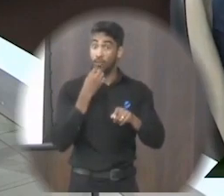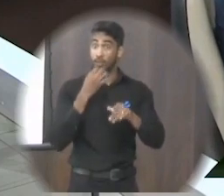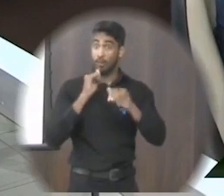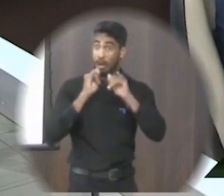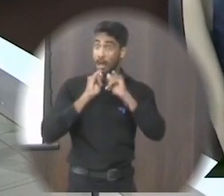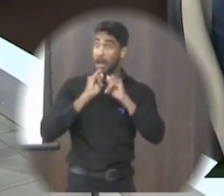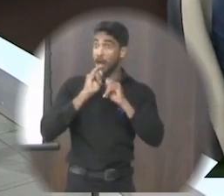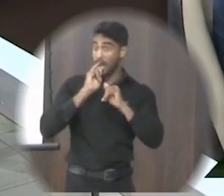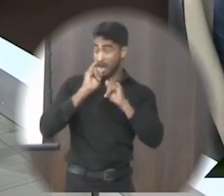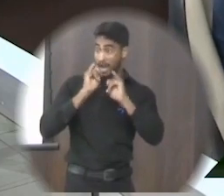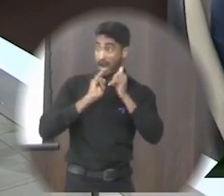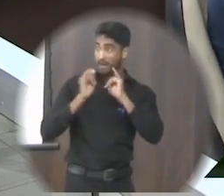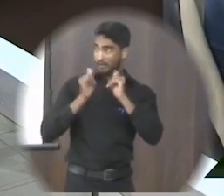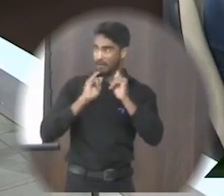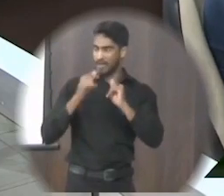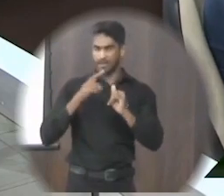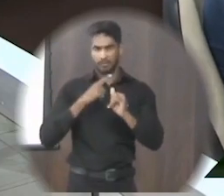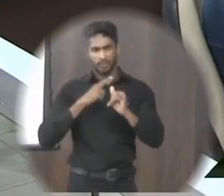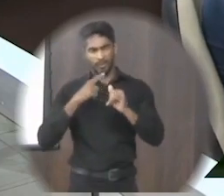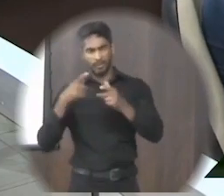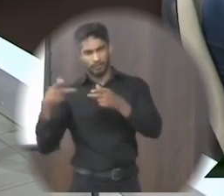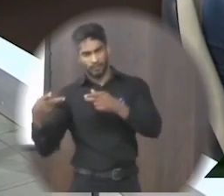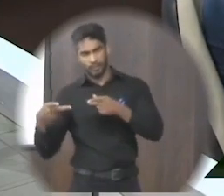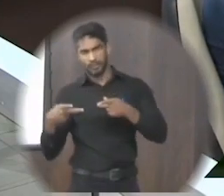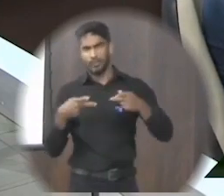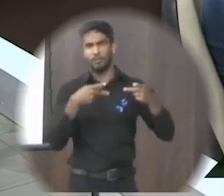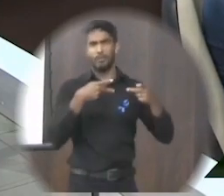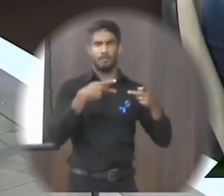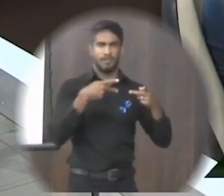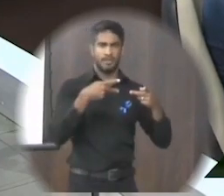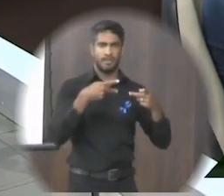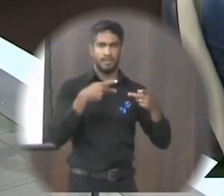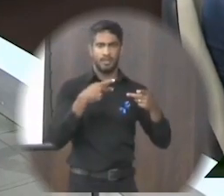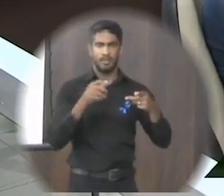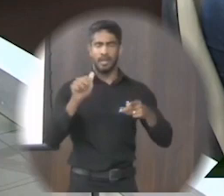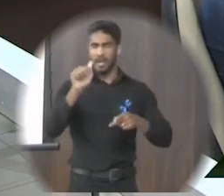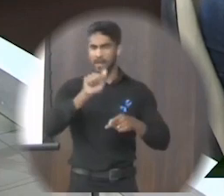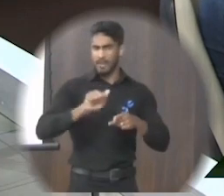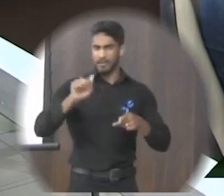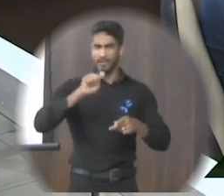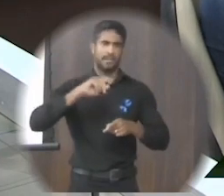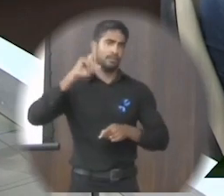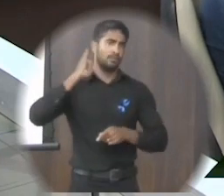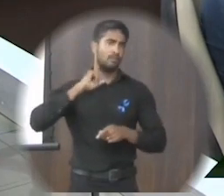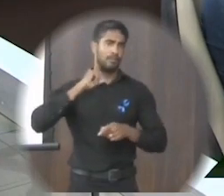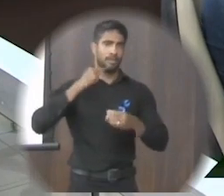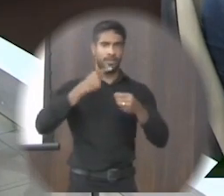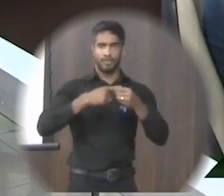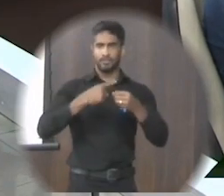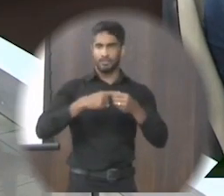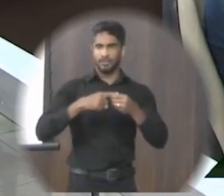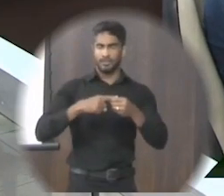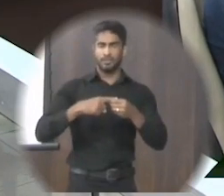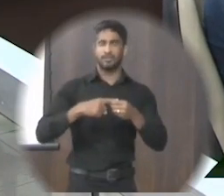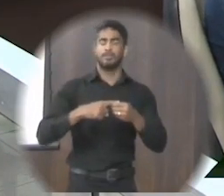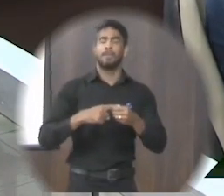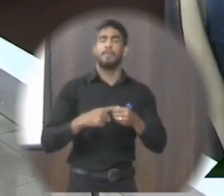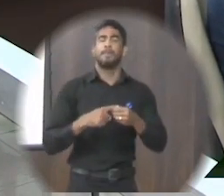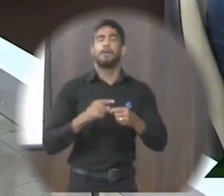Eu estava olhando, a gente teve a visita do membro da Associação Mineira de Municípios, a MMA.